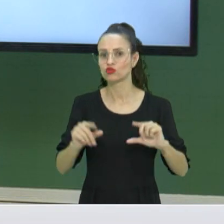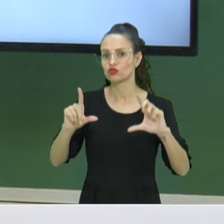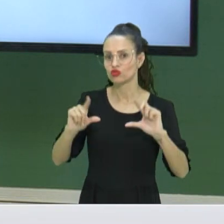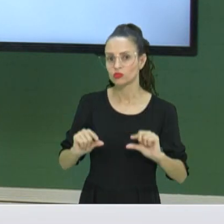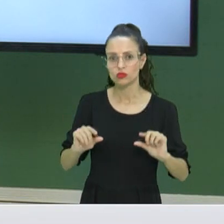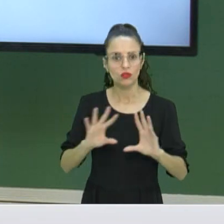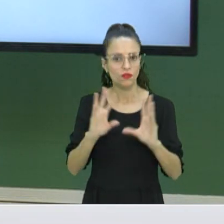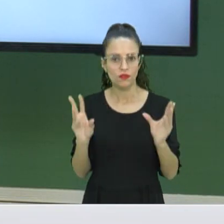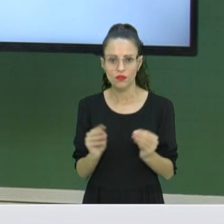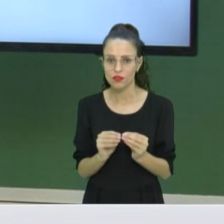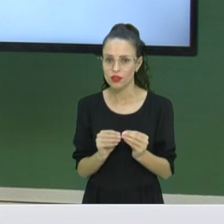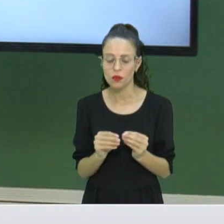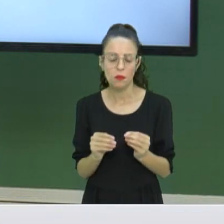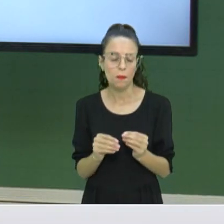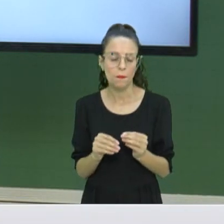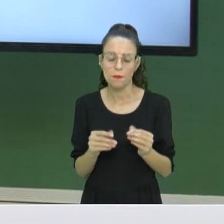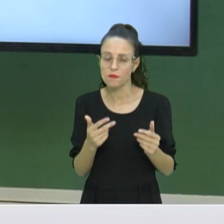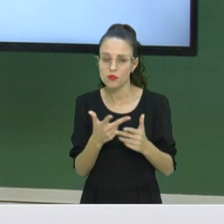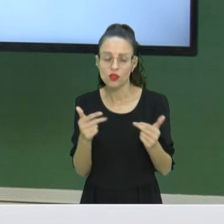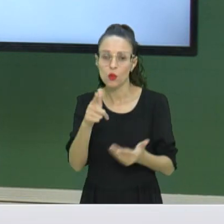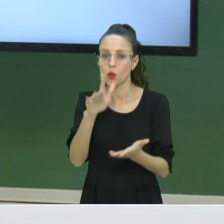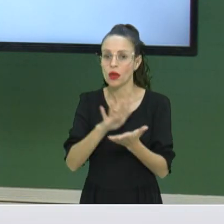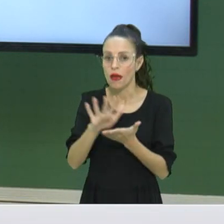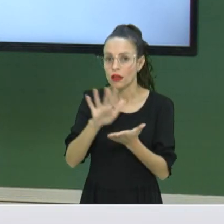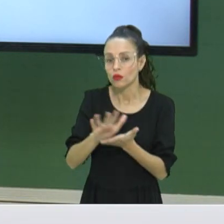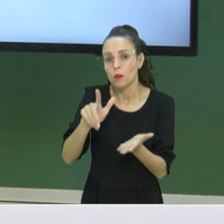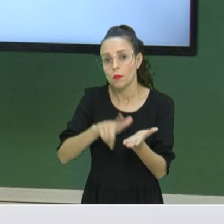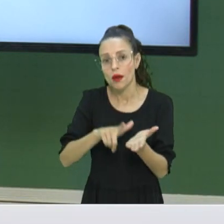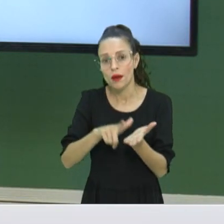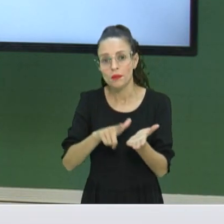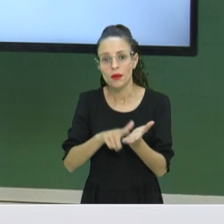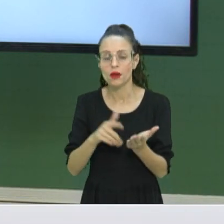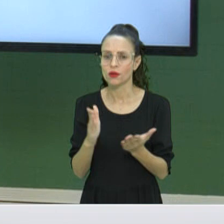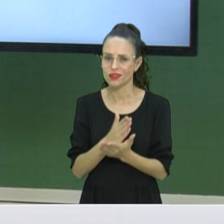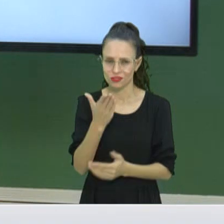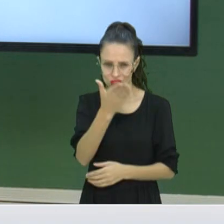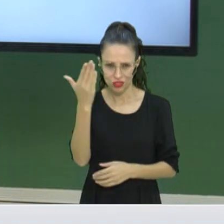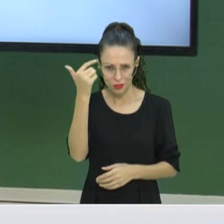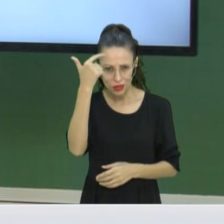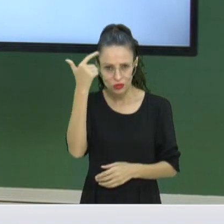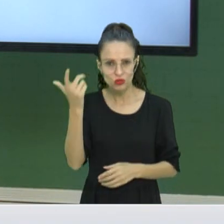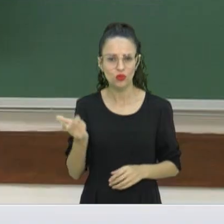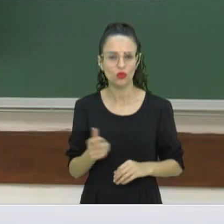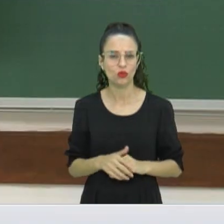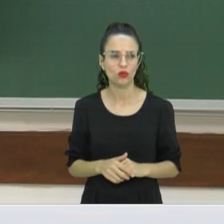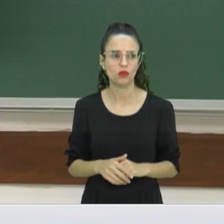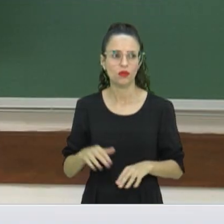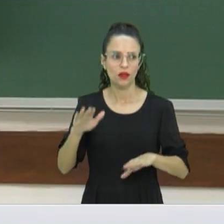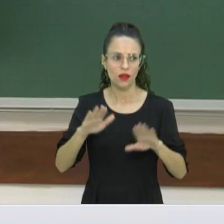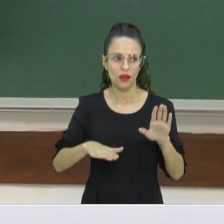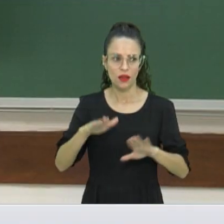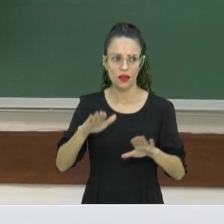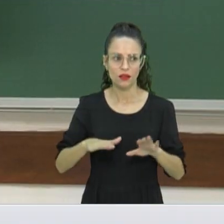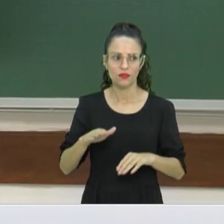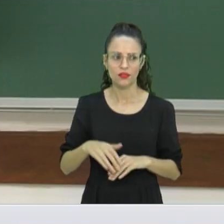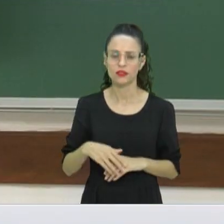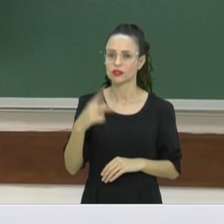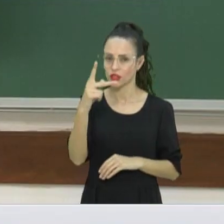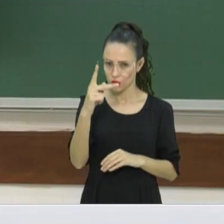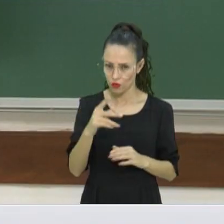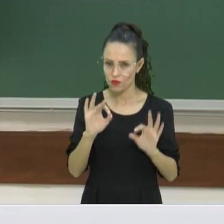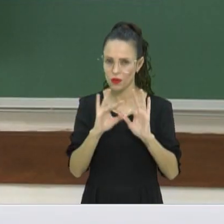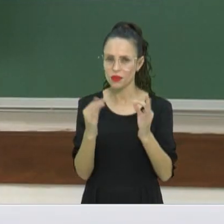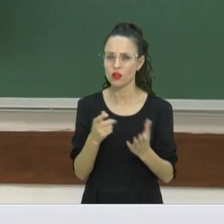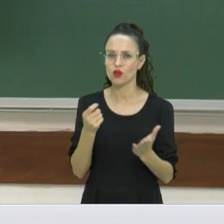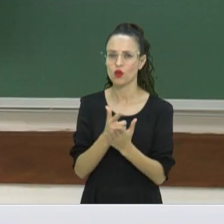diminuindo, enfim, a produção, o seu gasto com papel, com caderno. Você já pensou que às vezes seus familiares